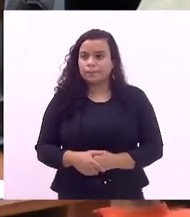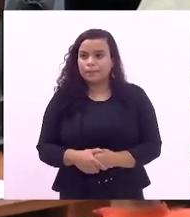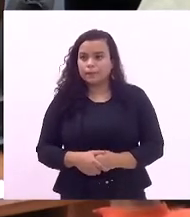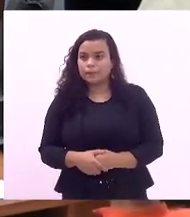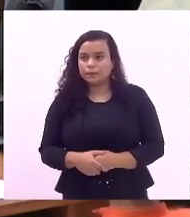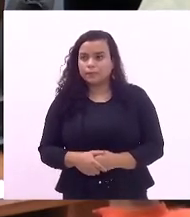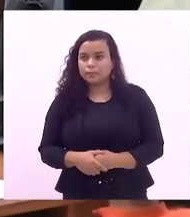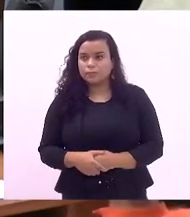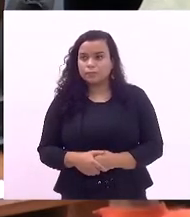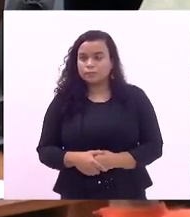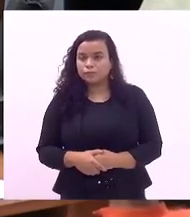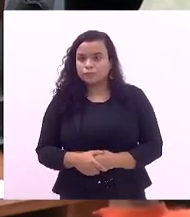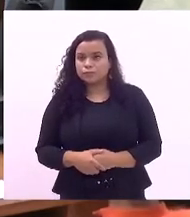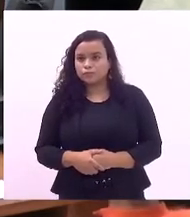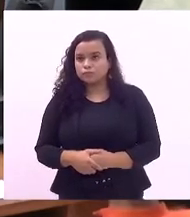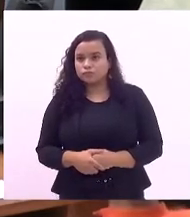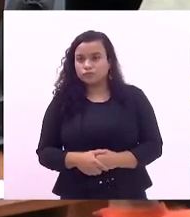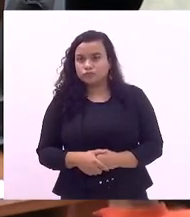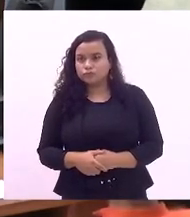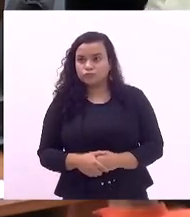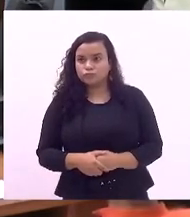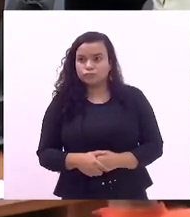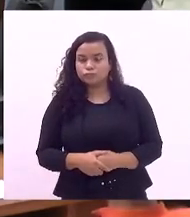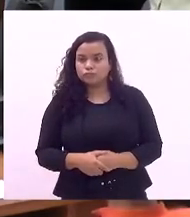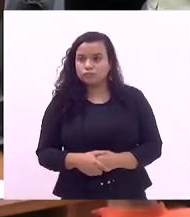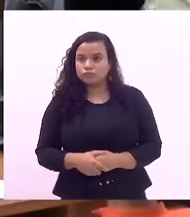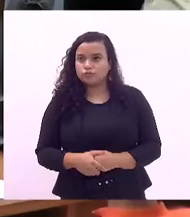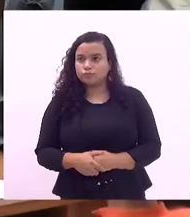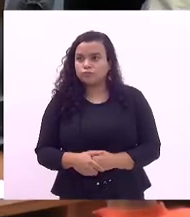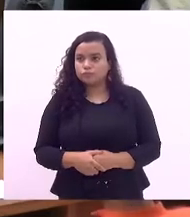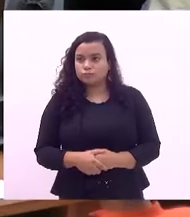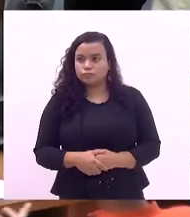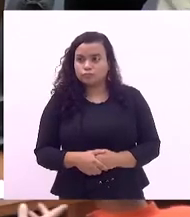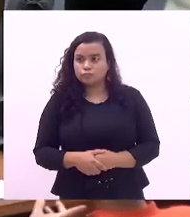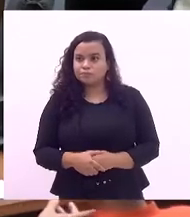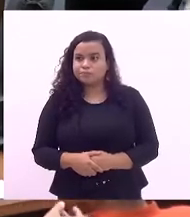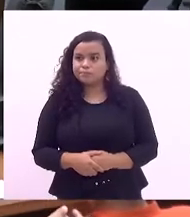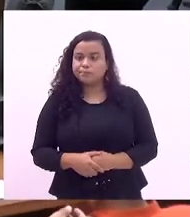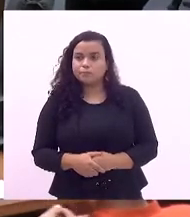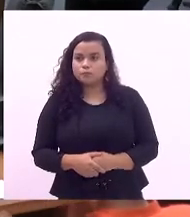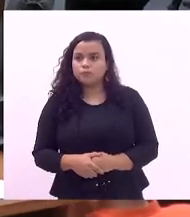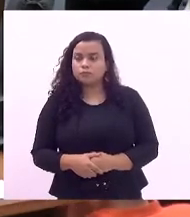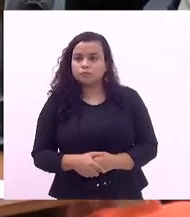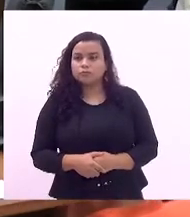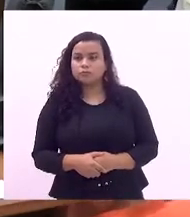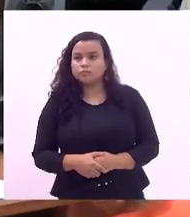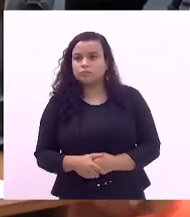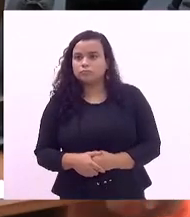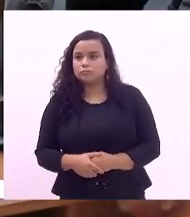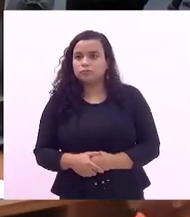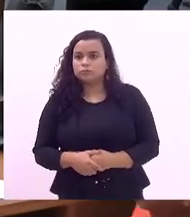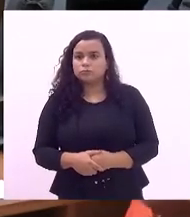E aí E aí E aí